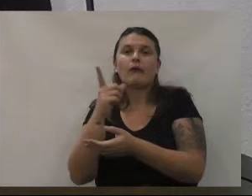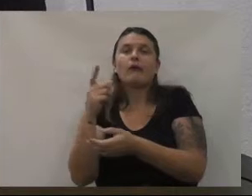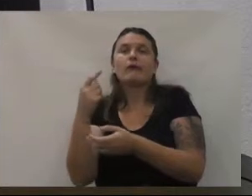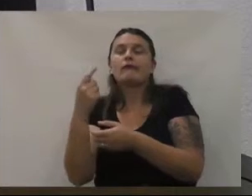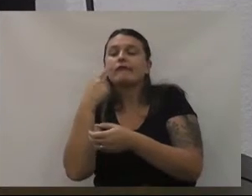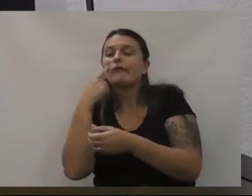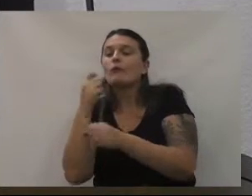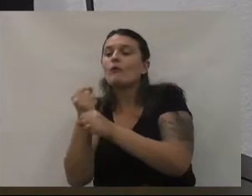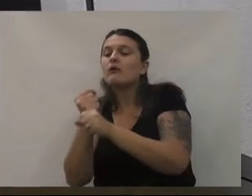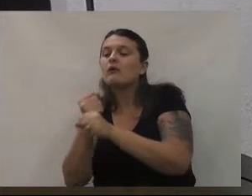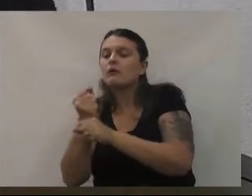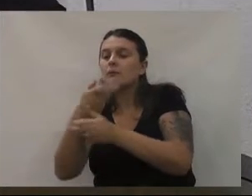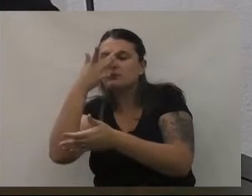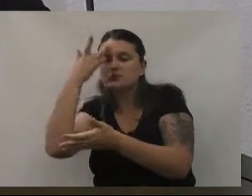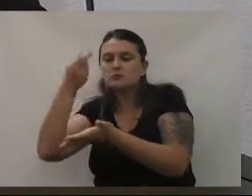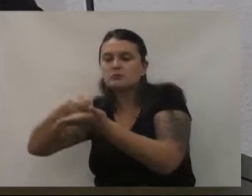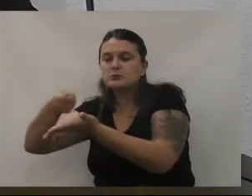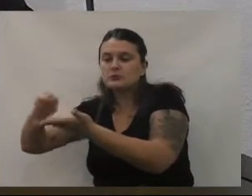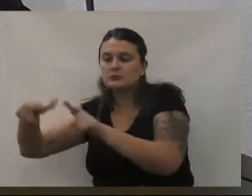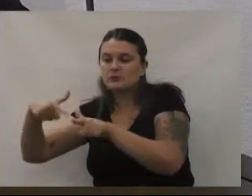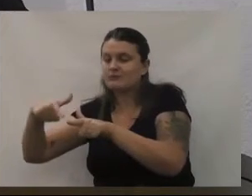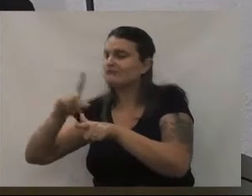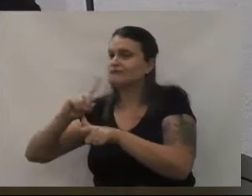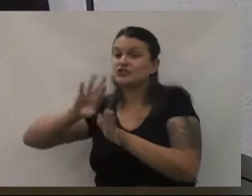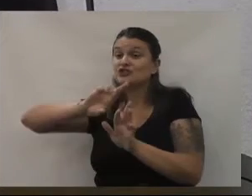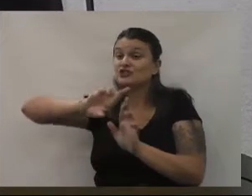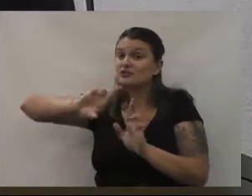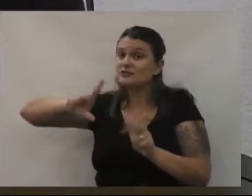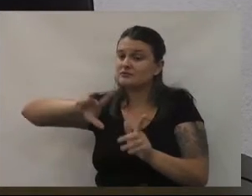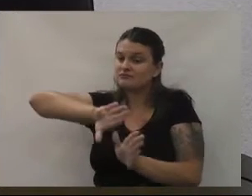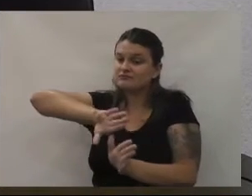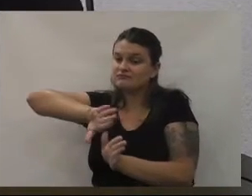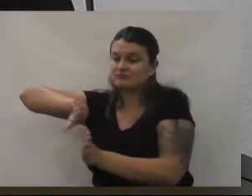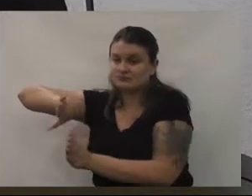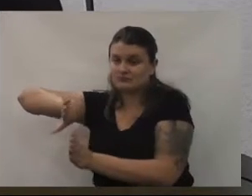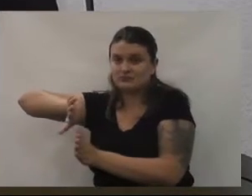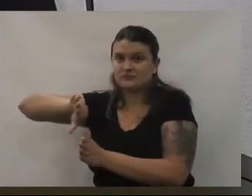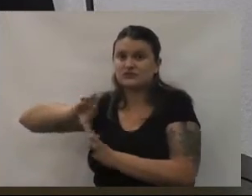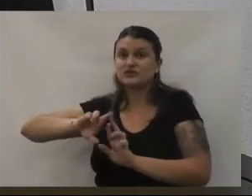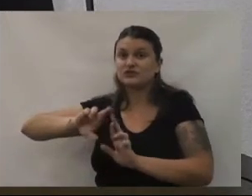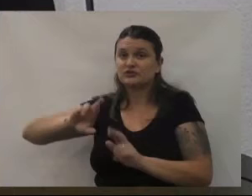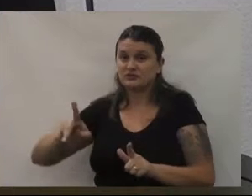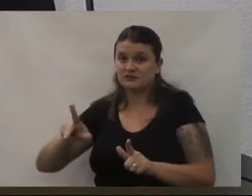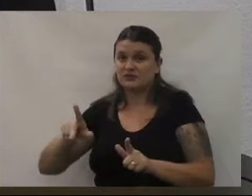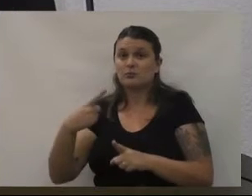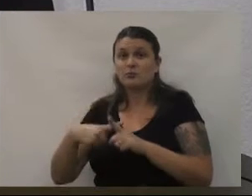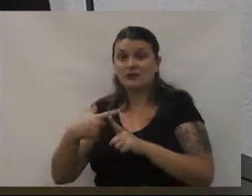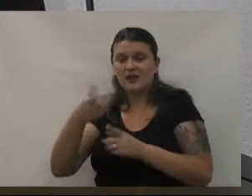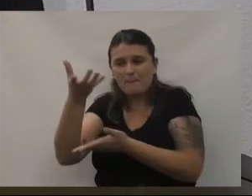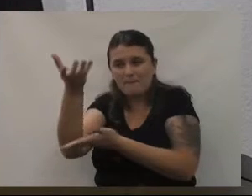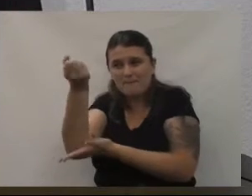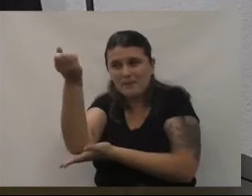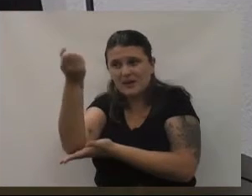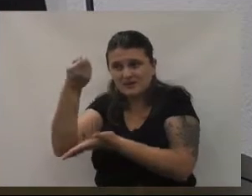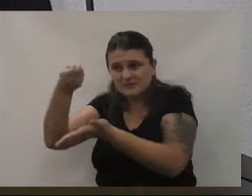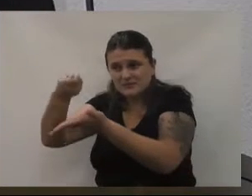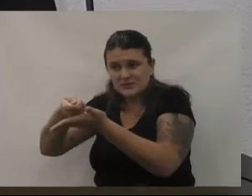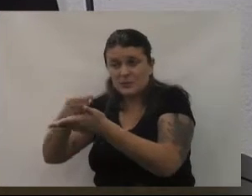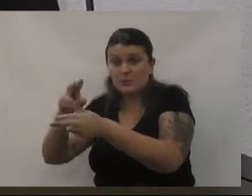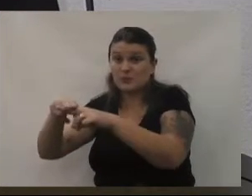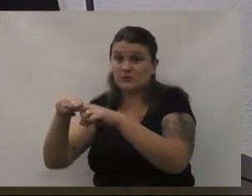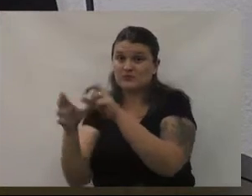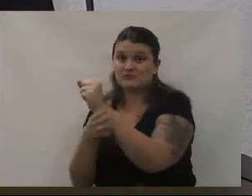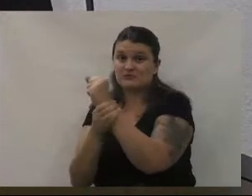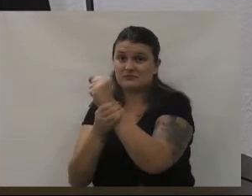disso, que eles estão à margem da Previdência Social. Eles são benefícios de cunho de